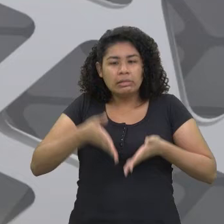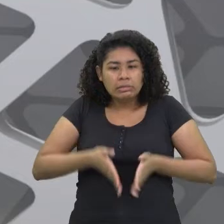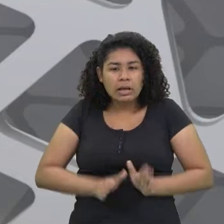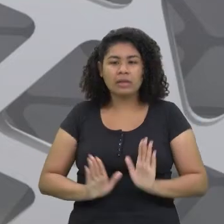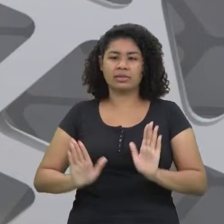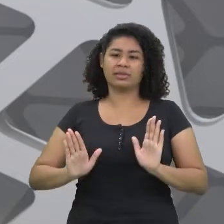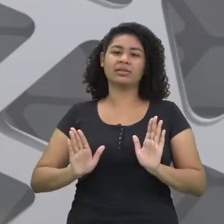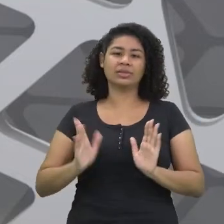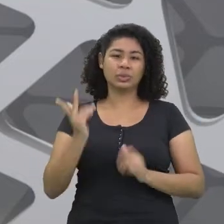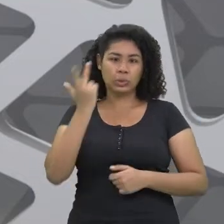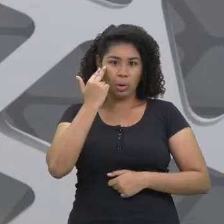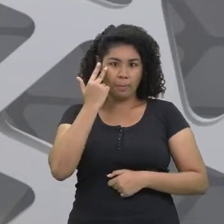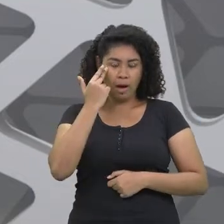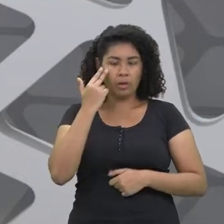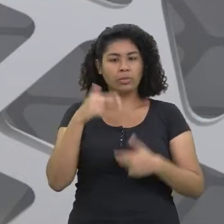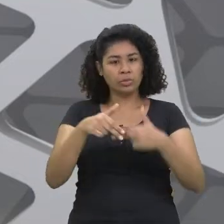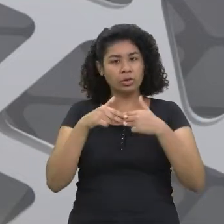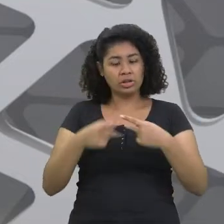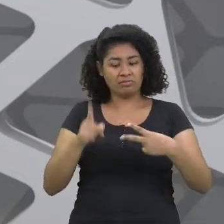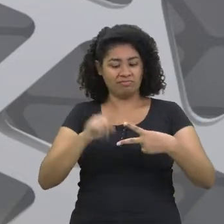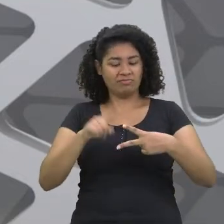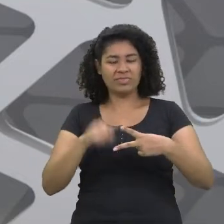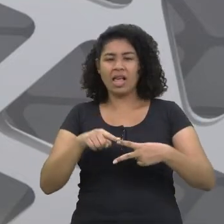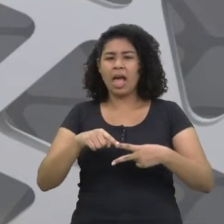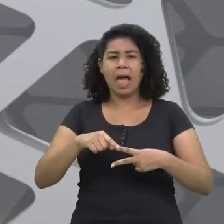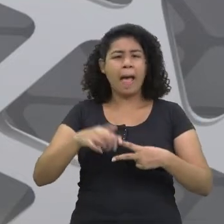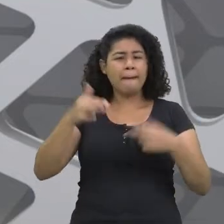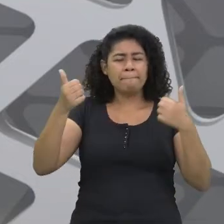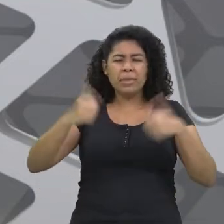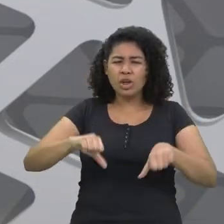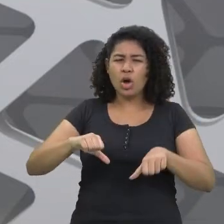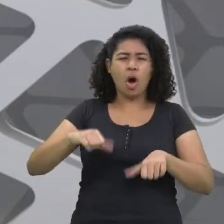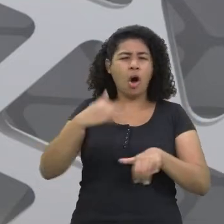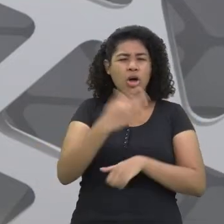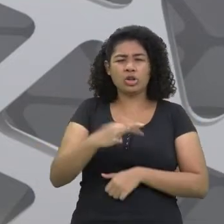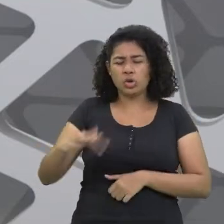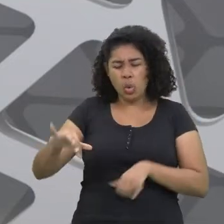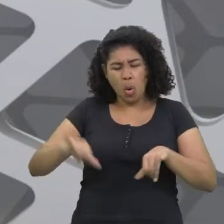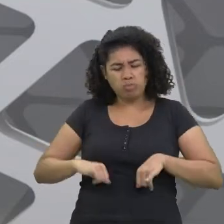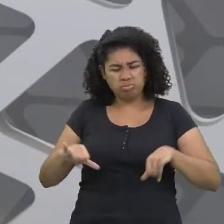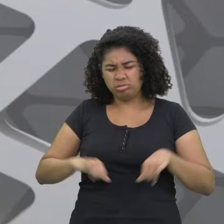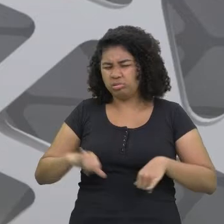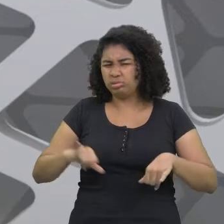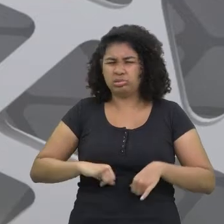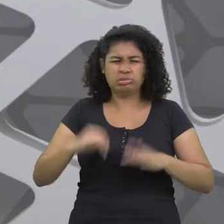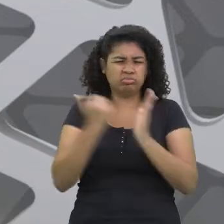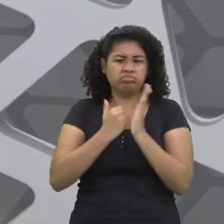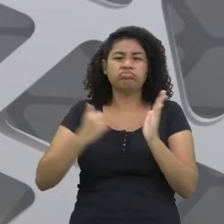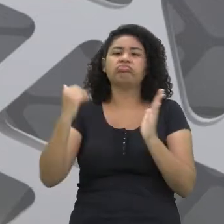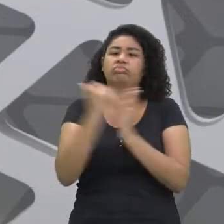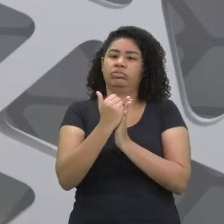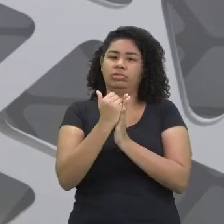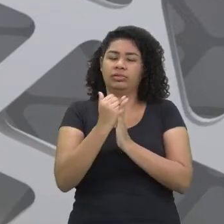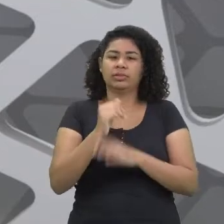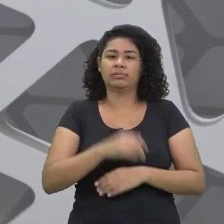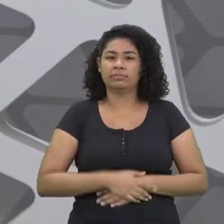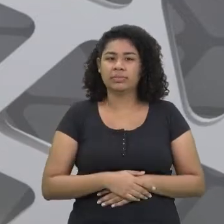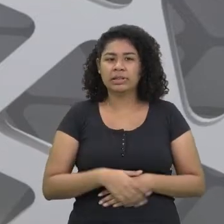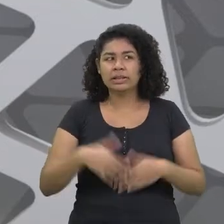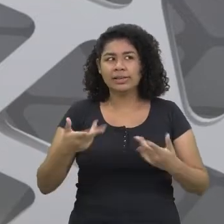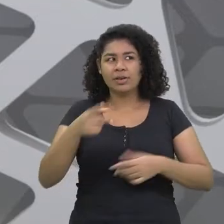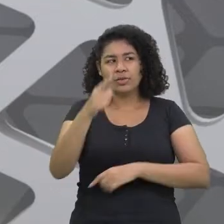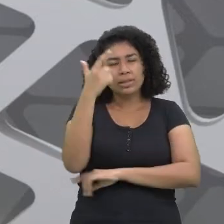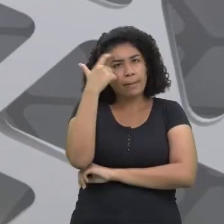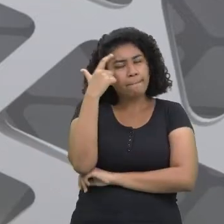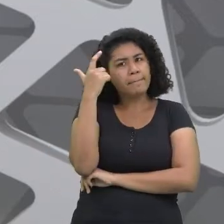pessoas colocaram ali ser queimado vivo como a pior dor do mundo. Tá? Agora, você para